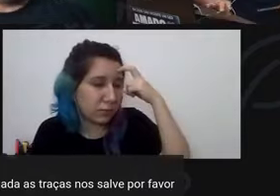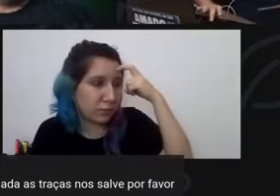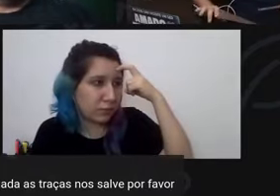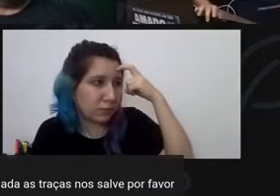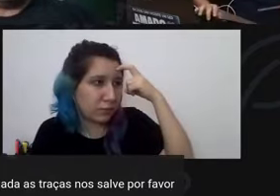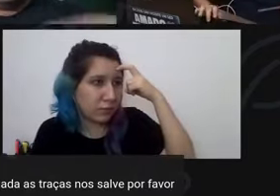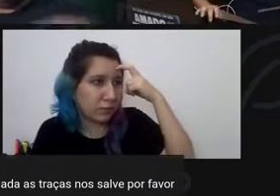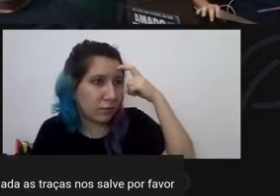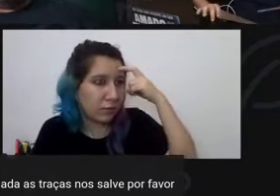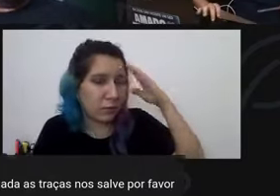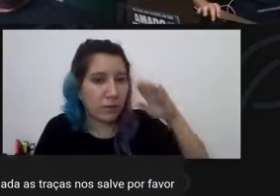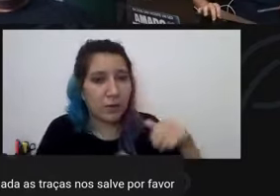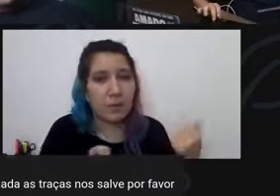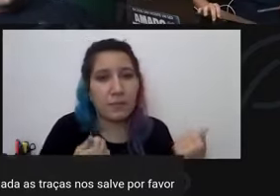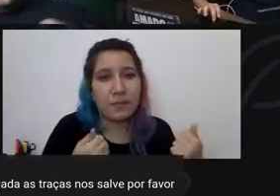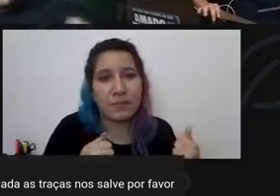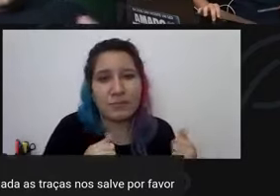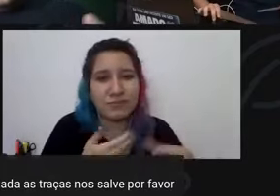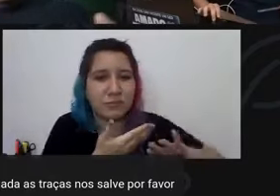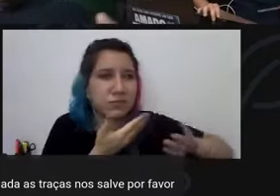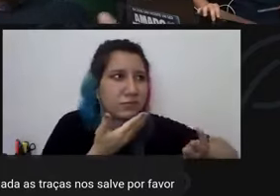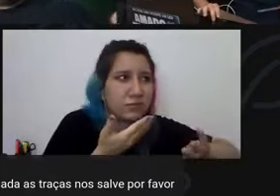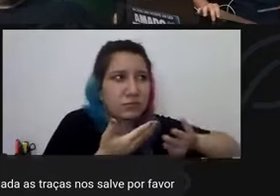desassociar esse tipo de coisa, não dá para desassociar.